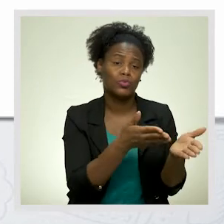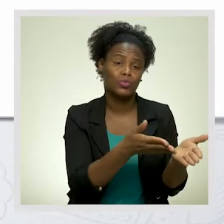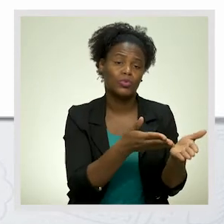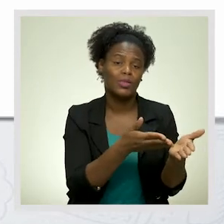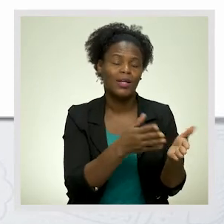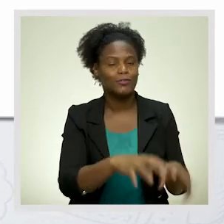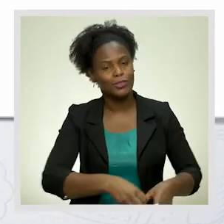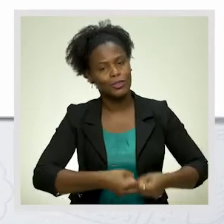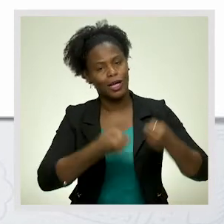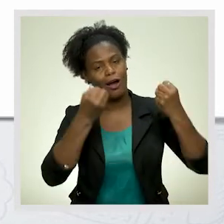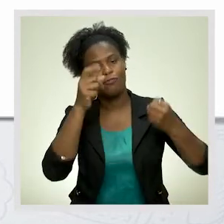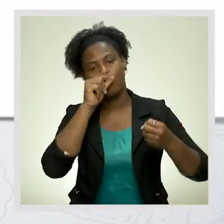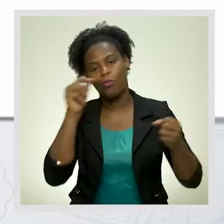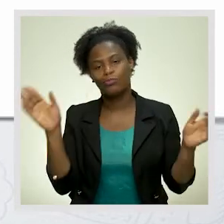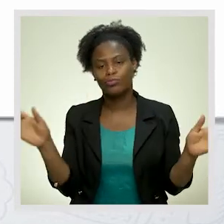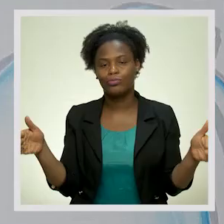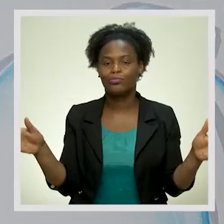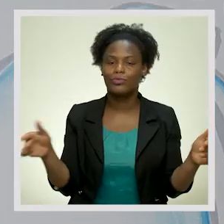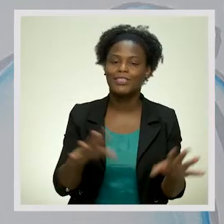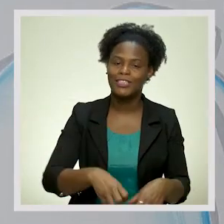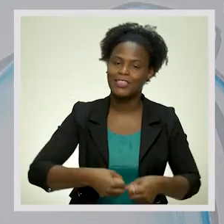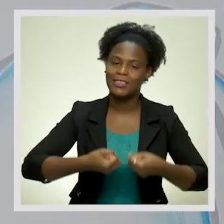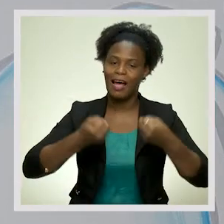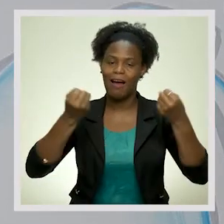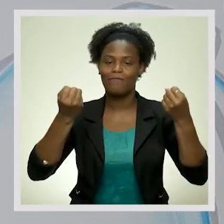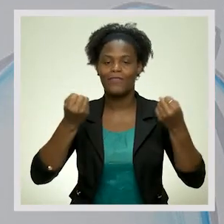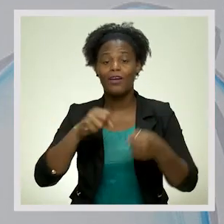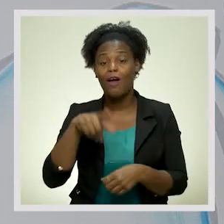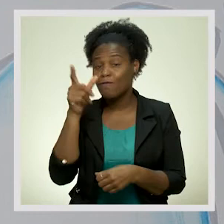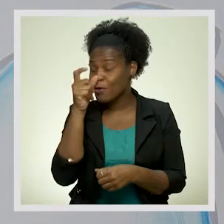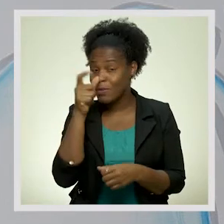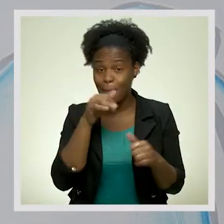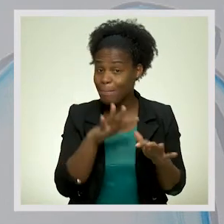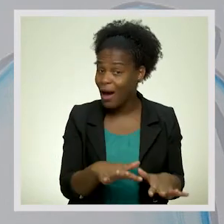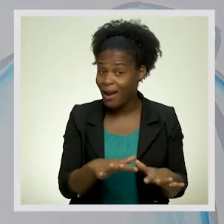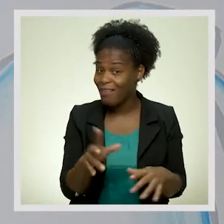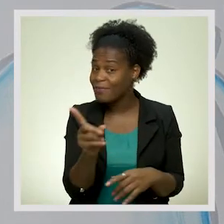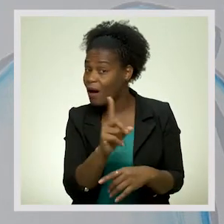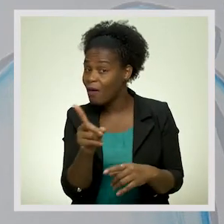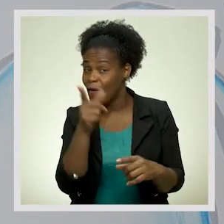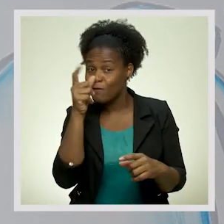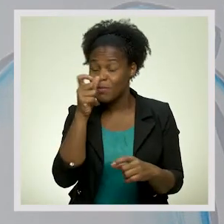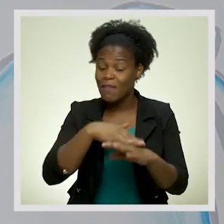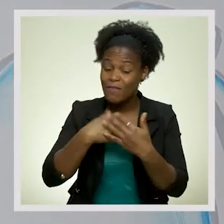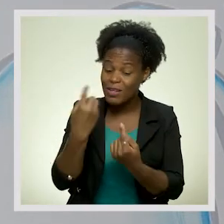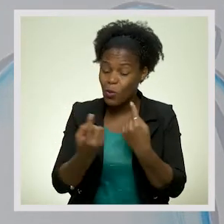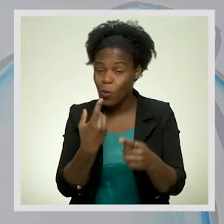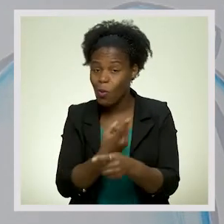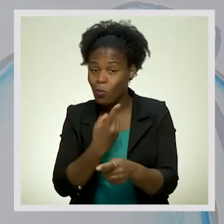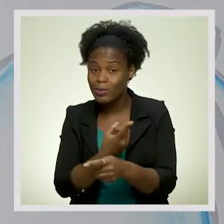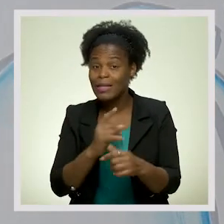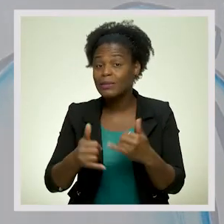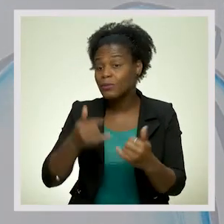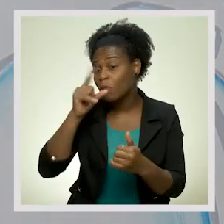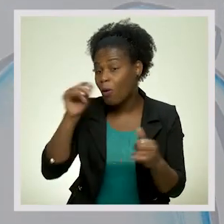salva pelo pombo. Estão a ver? A formiga não estava parada, estava a fazer alguma coisa e o pombo entrou em ação